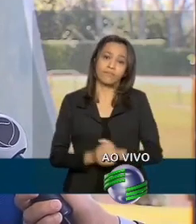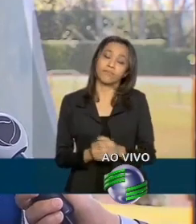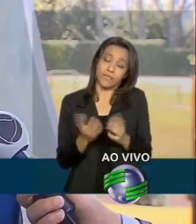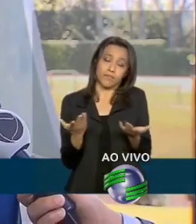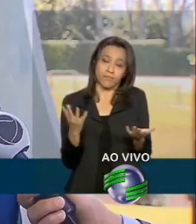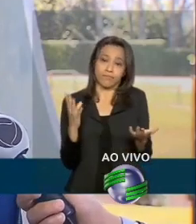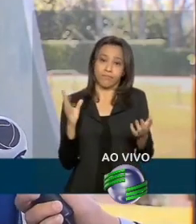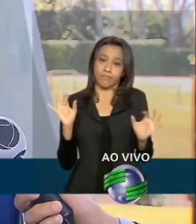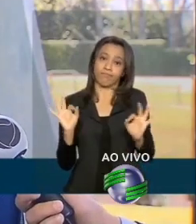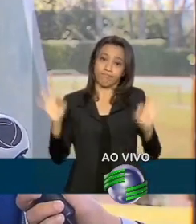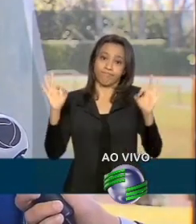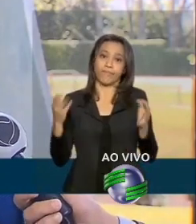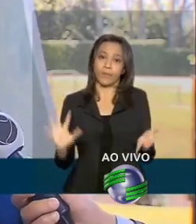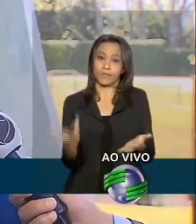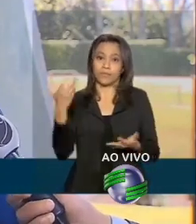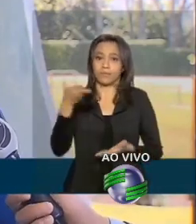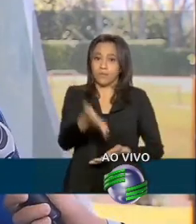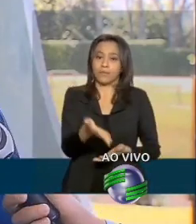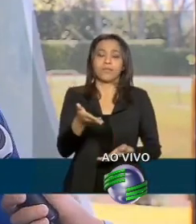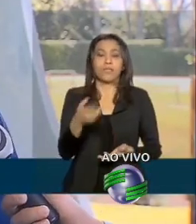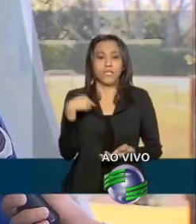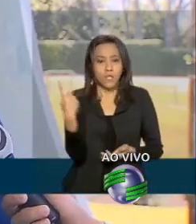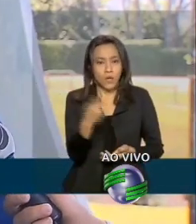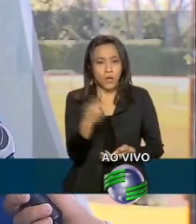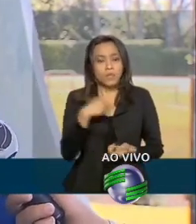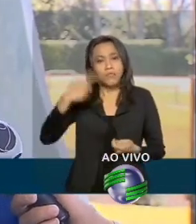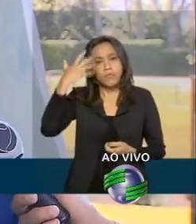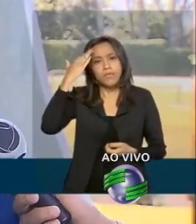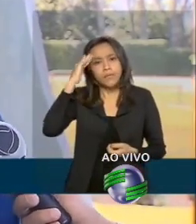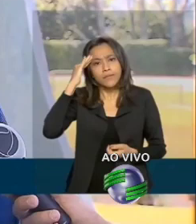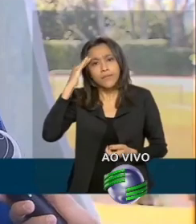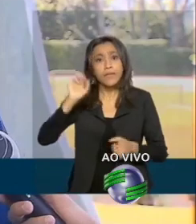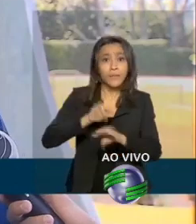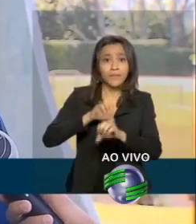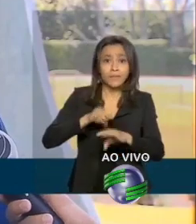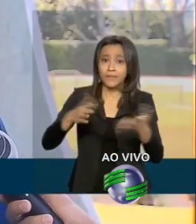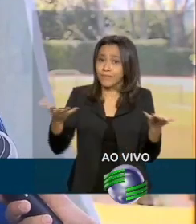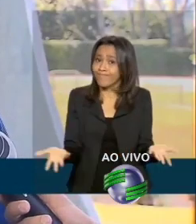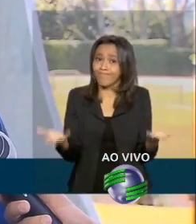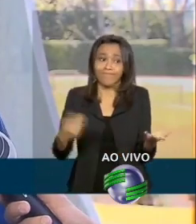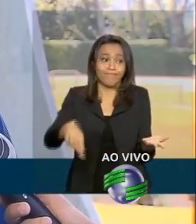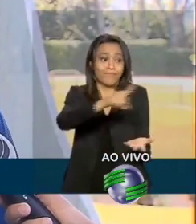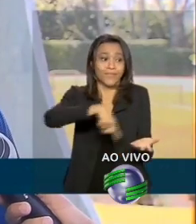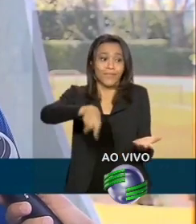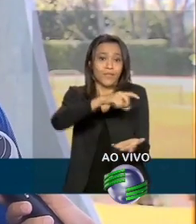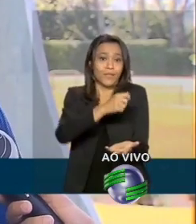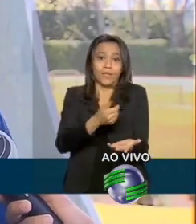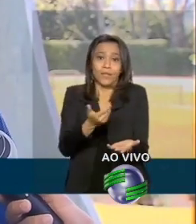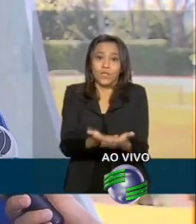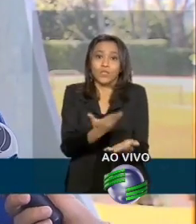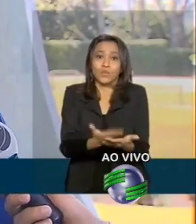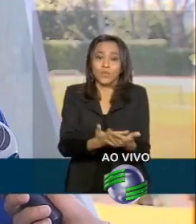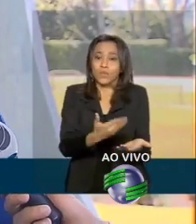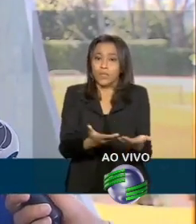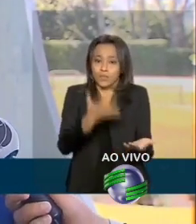devemos ter em nossas cabeças sobre a questão da educação, que não está dando certo. A molecada termina... O nome ideal, já tem um